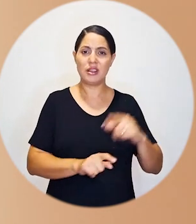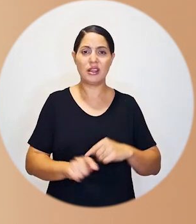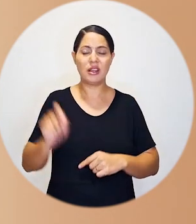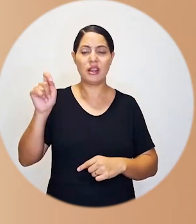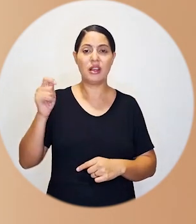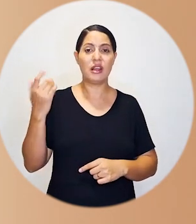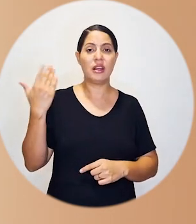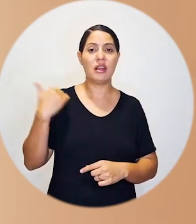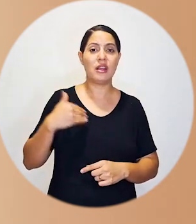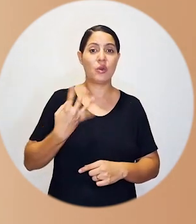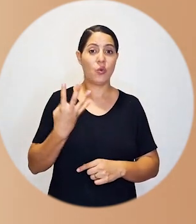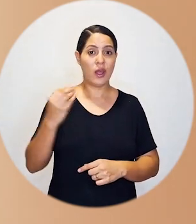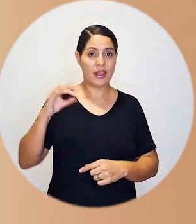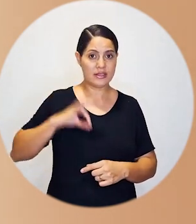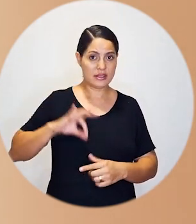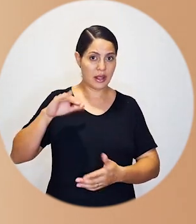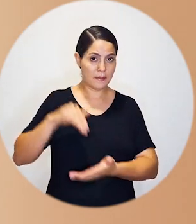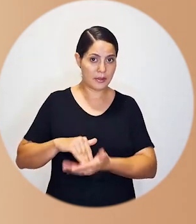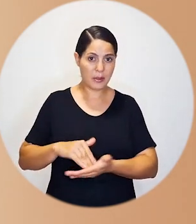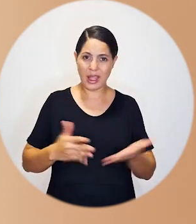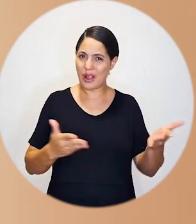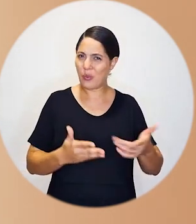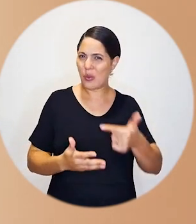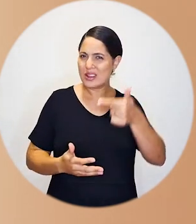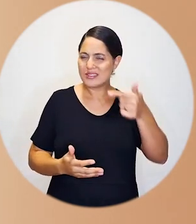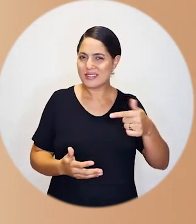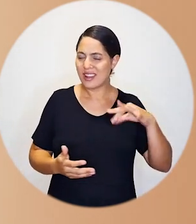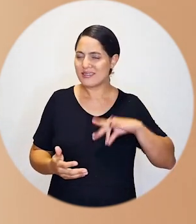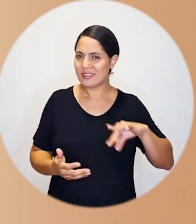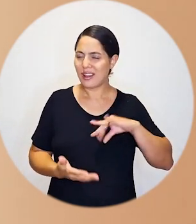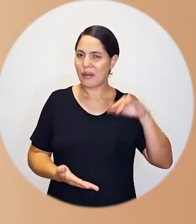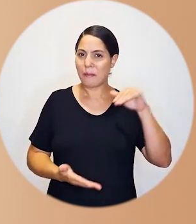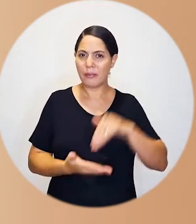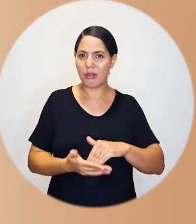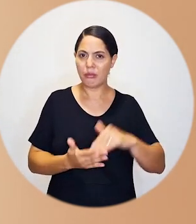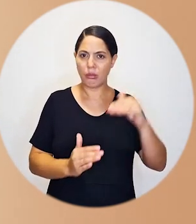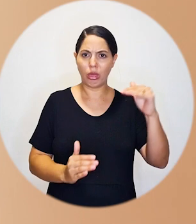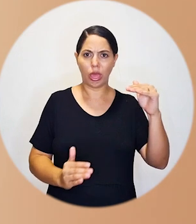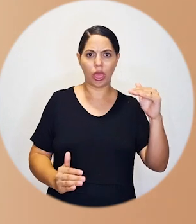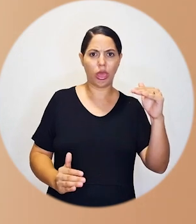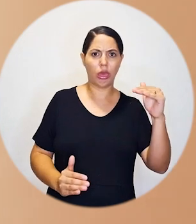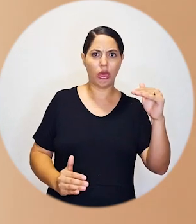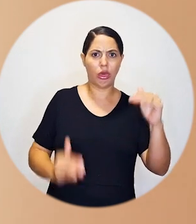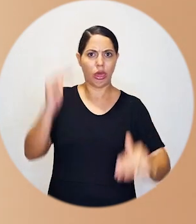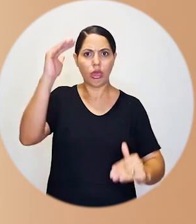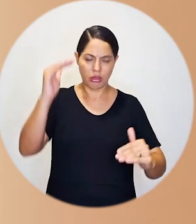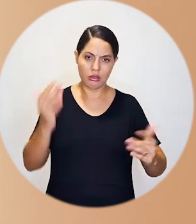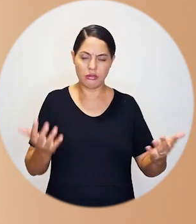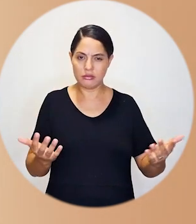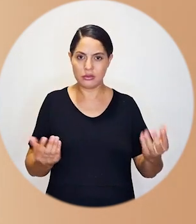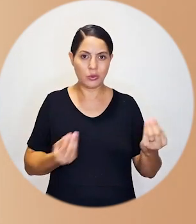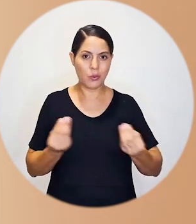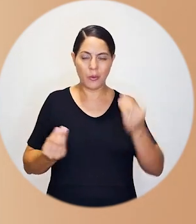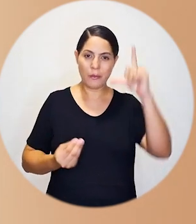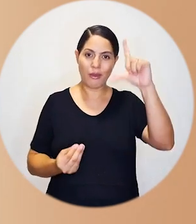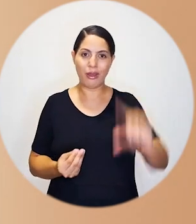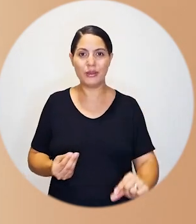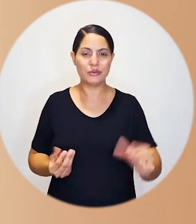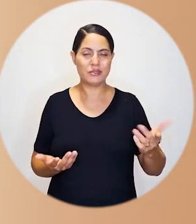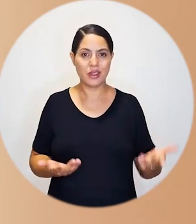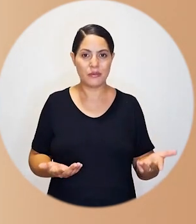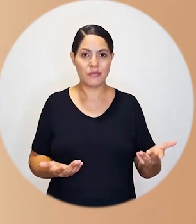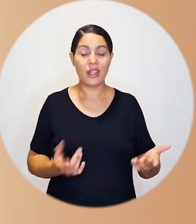para 7 salários mínimos é totalmente desproporcional, né? O PIB do Estado do Acre gira em torno de